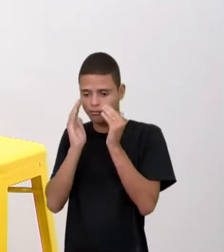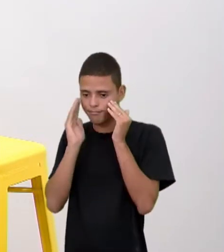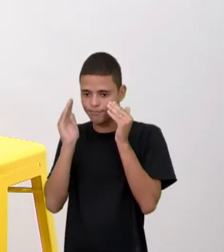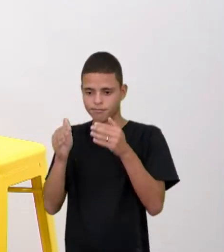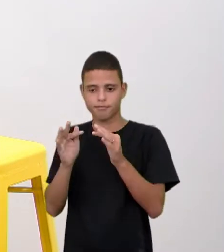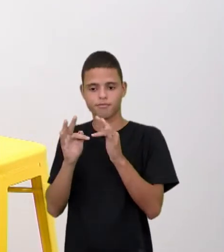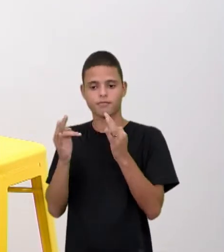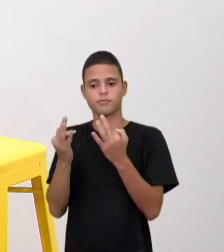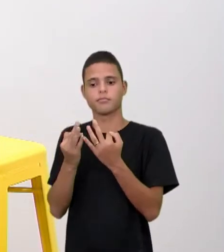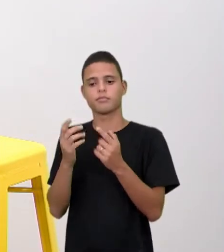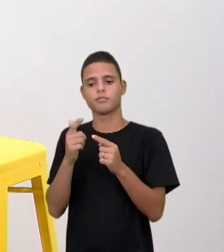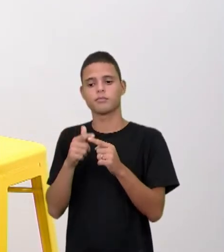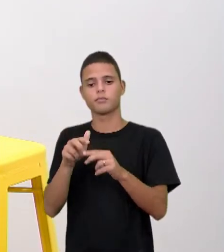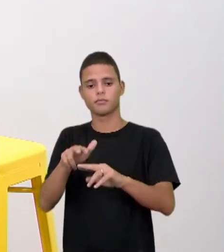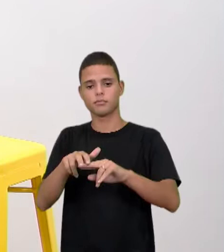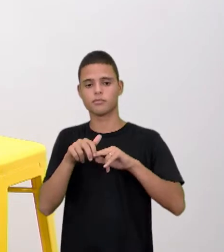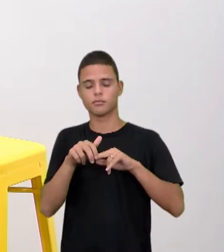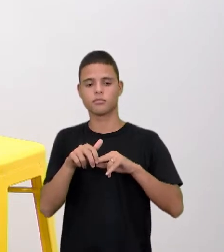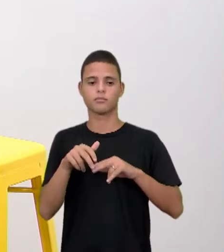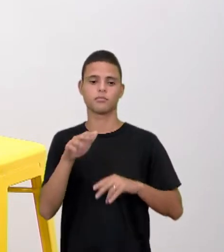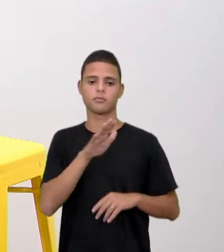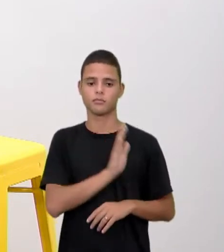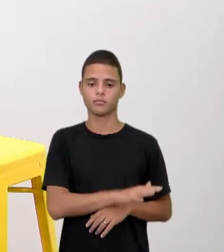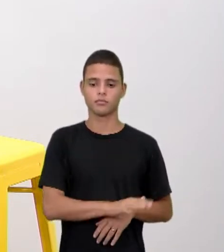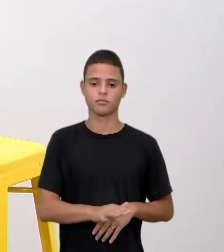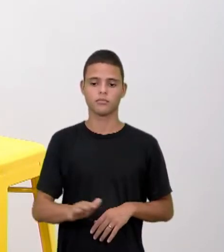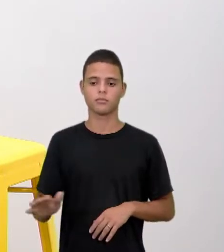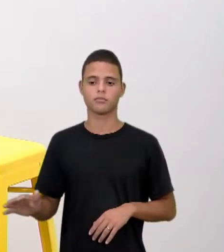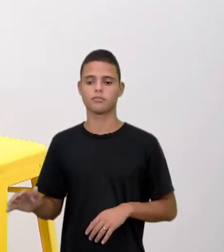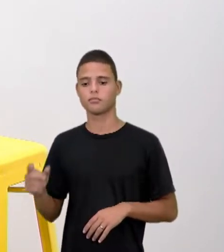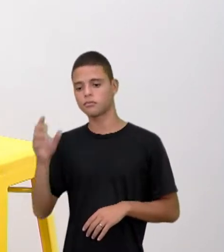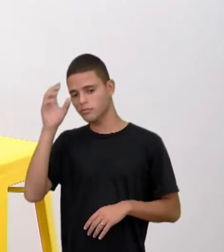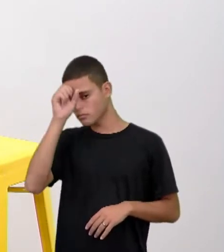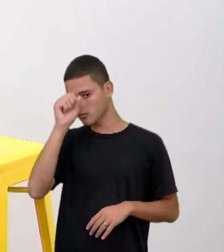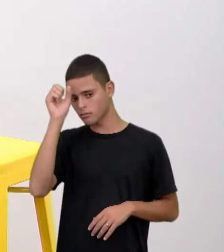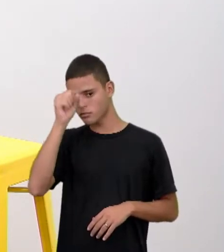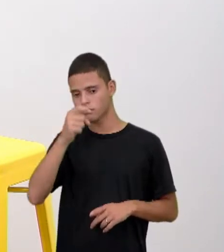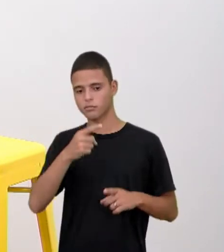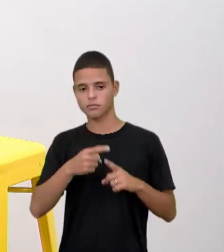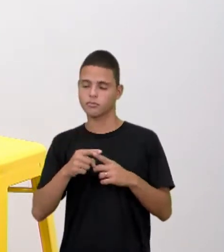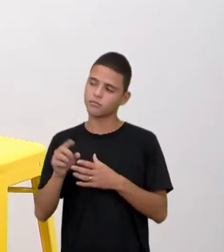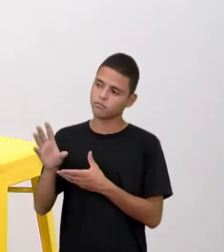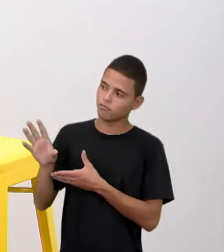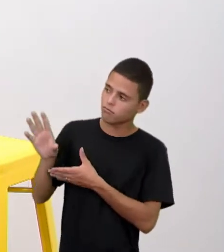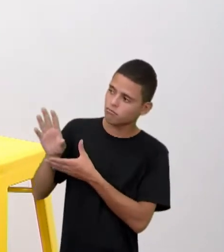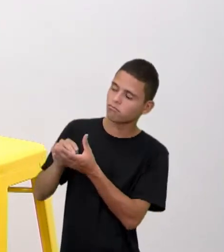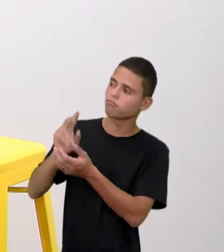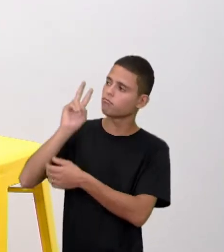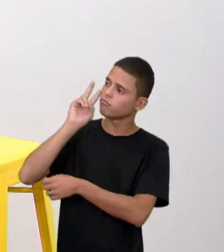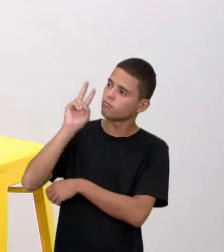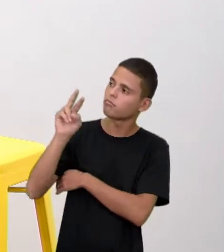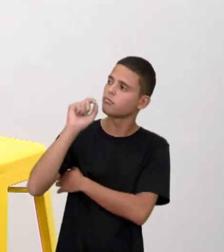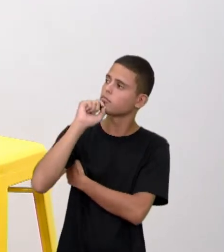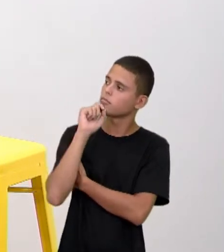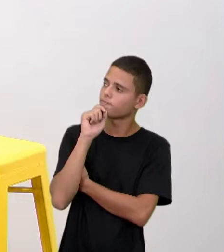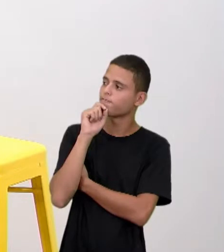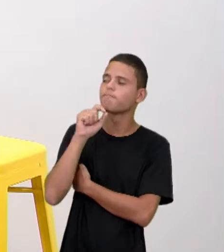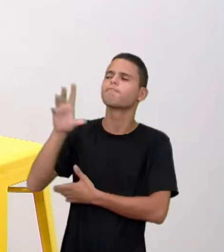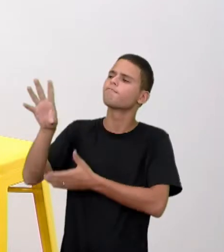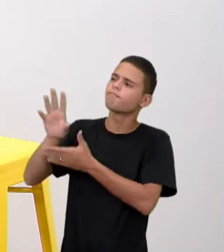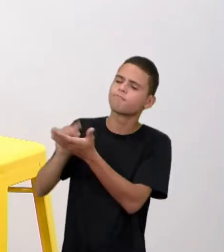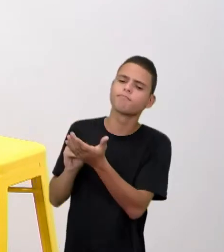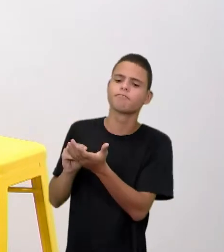que quando a gente é criança, né, e uma parte do nosso aprendizado é por imitação, a gente olha a outra pessoa fazendo, a gente